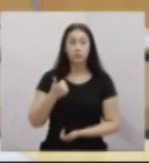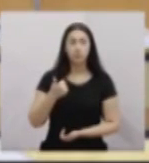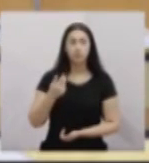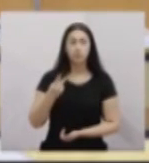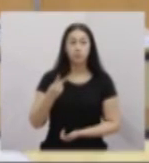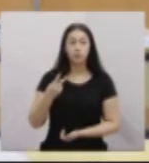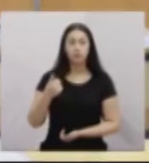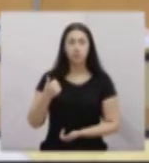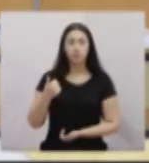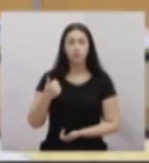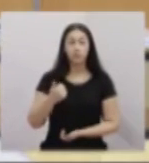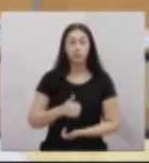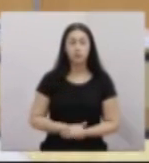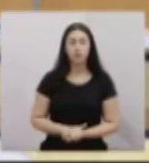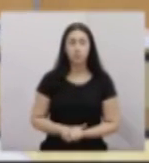121,